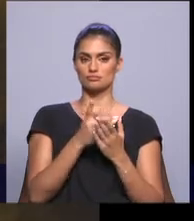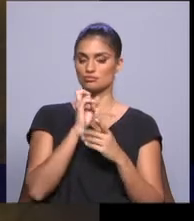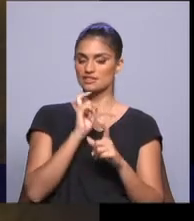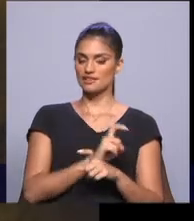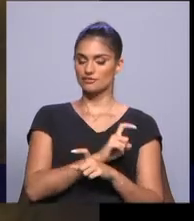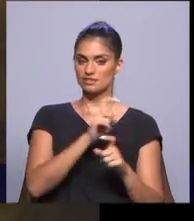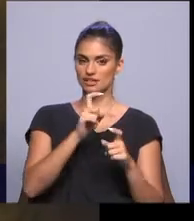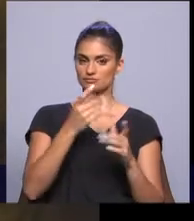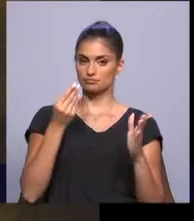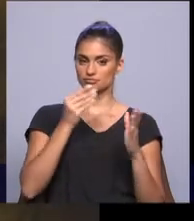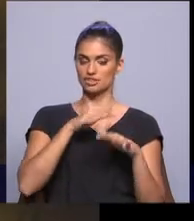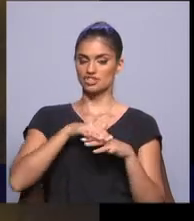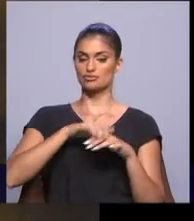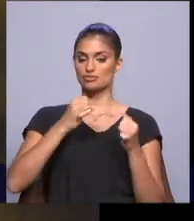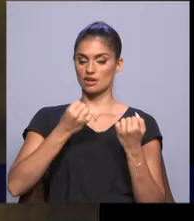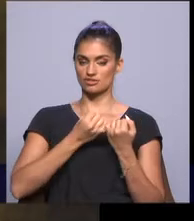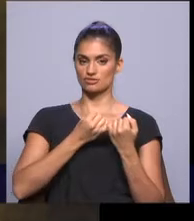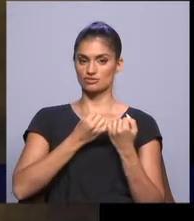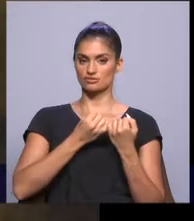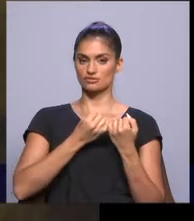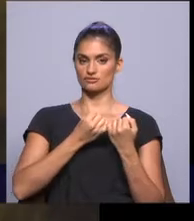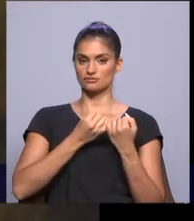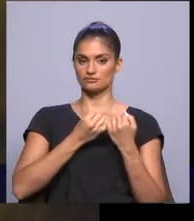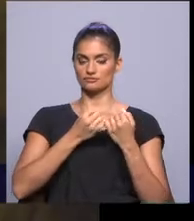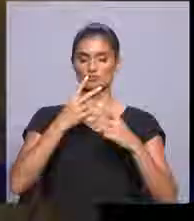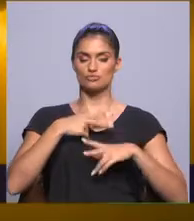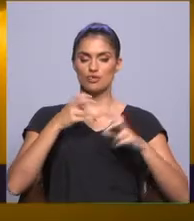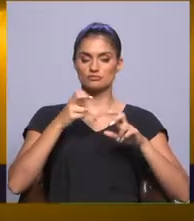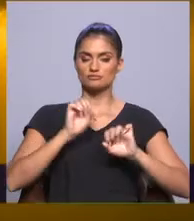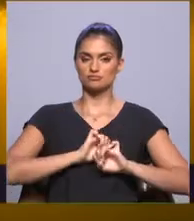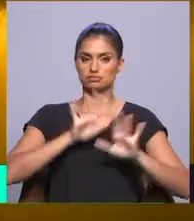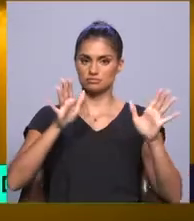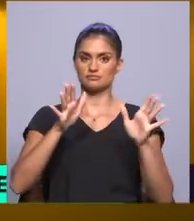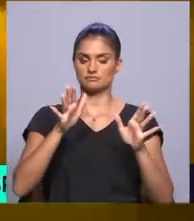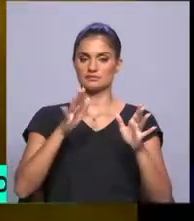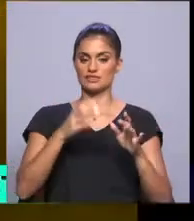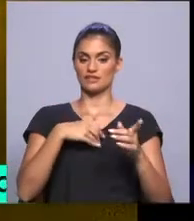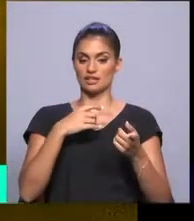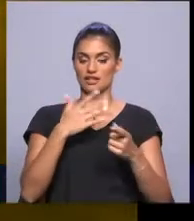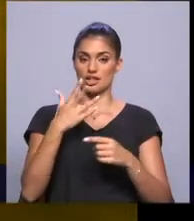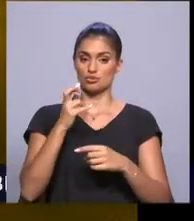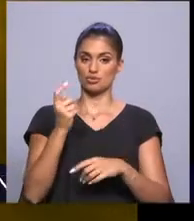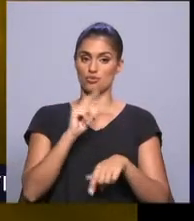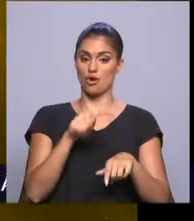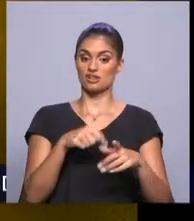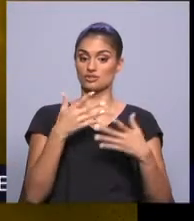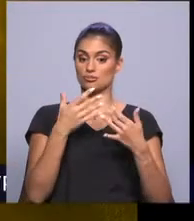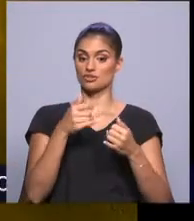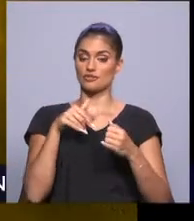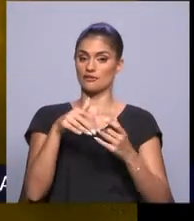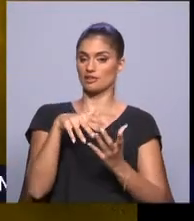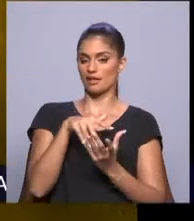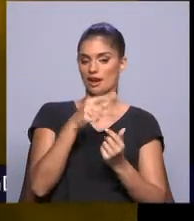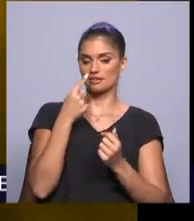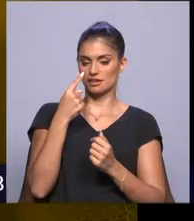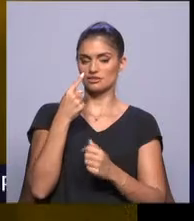nas redes sociais que, olha, o nosso Solar Orbiter detectou uma injeção de massa coronal. Quer dizer que daqui a 18 horas vai chegar à Terra, estejam atentas